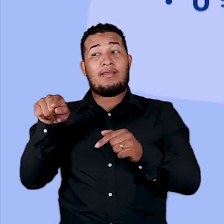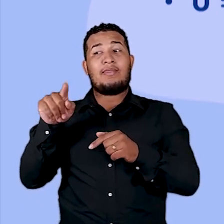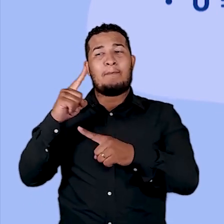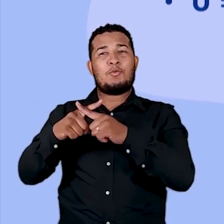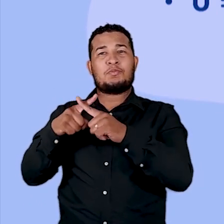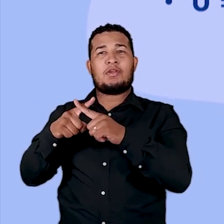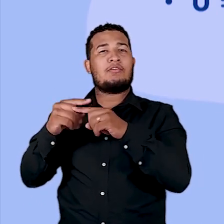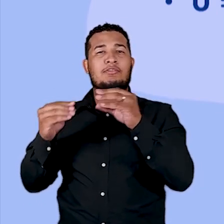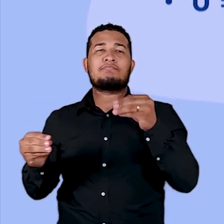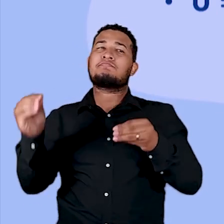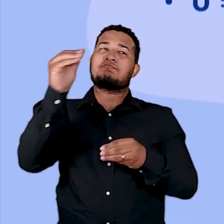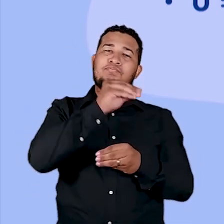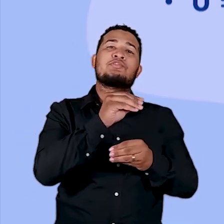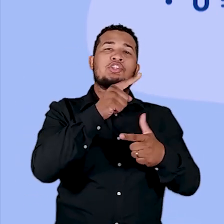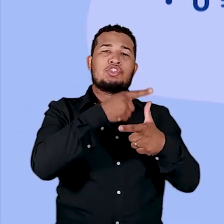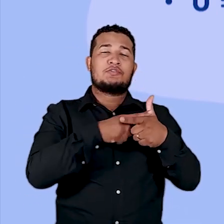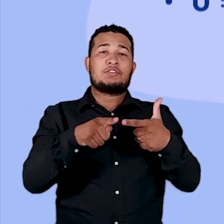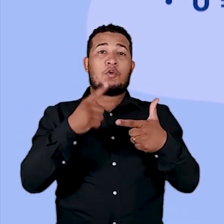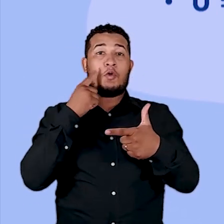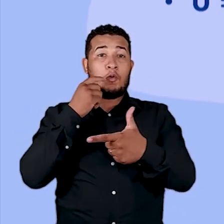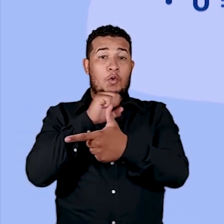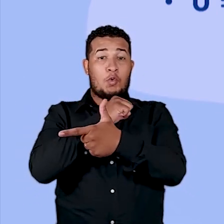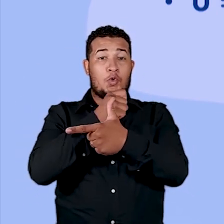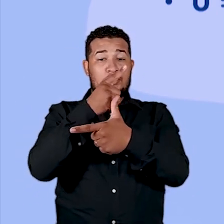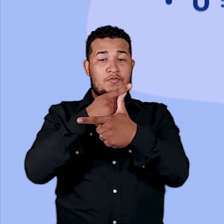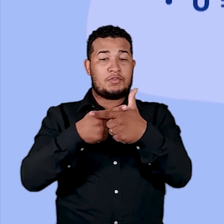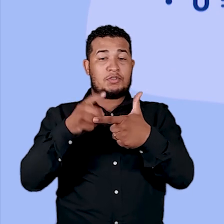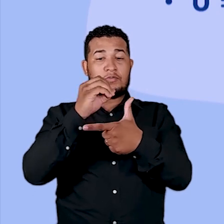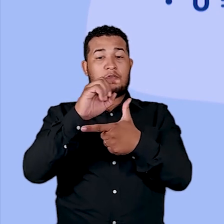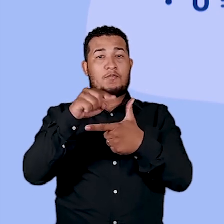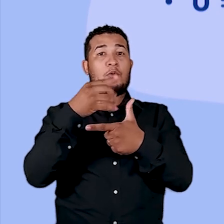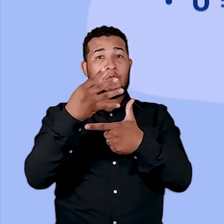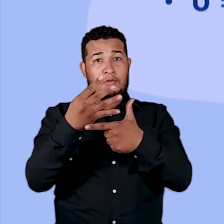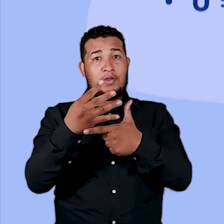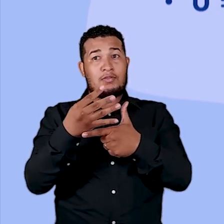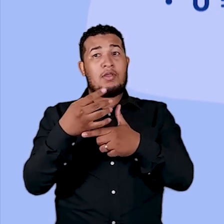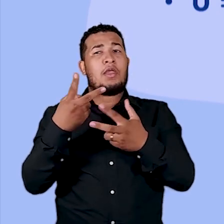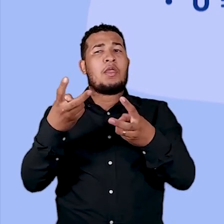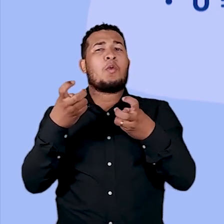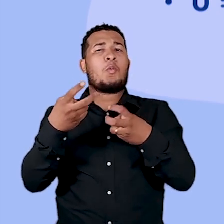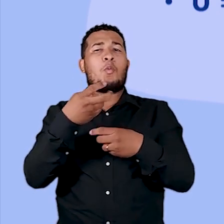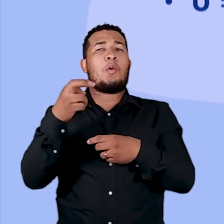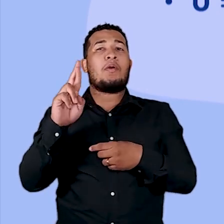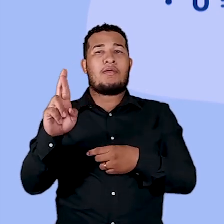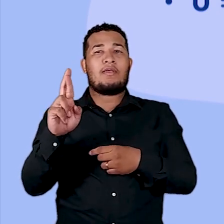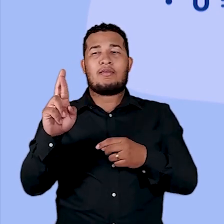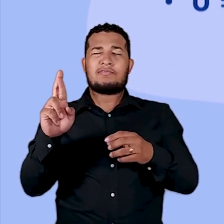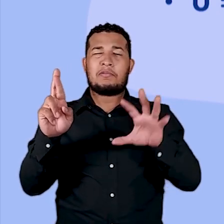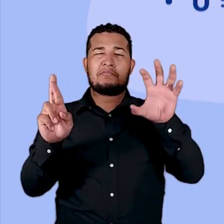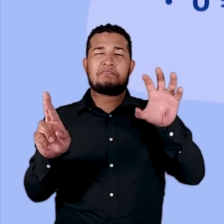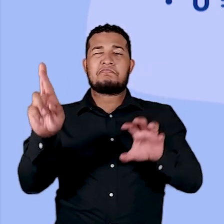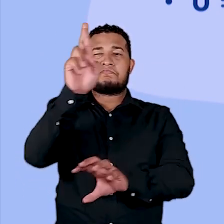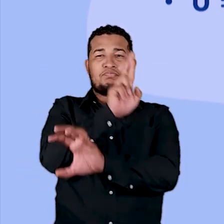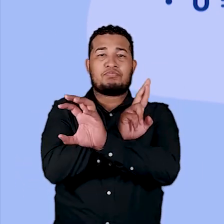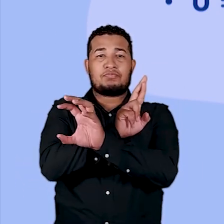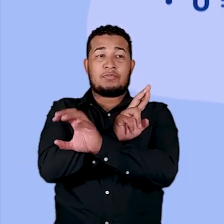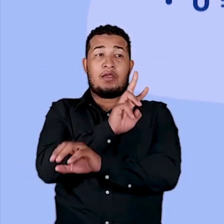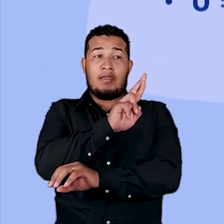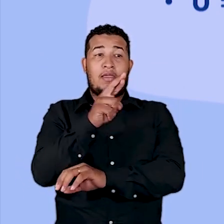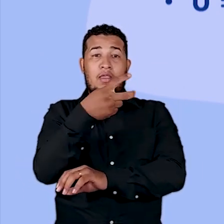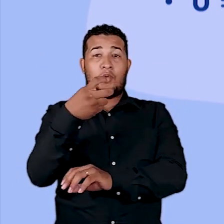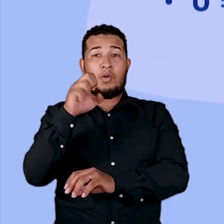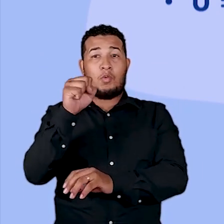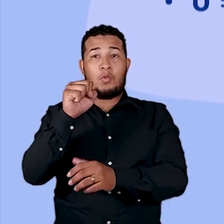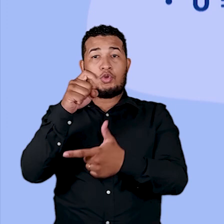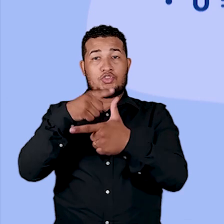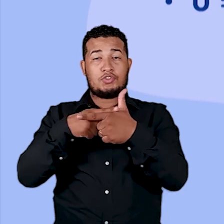porque está multiplicando, né? Então fica 8 dividido por 0,4 é igual a R. Para ficar bonitinho, eu coloco o R na frente. Então fica